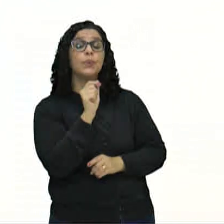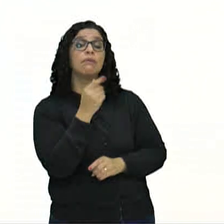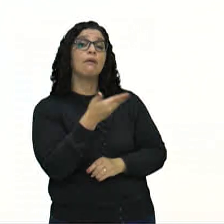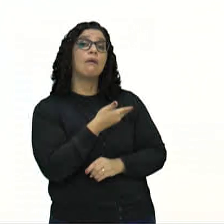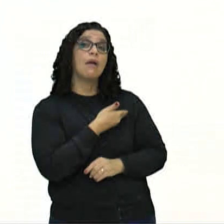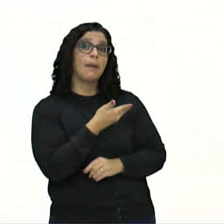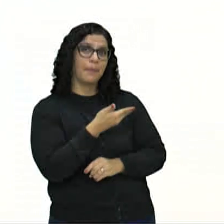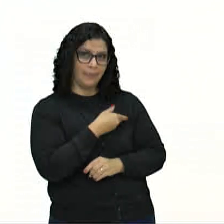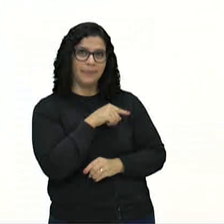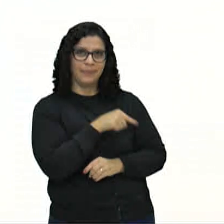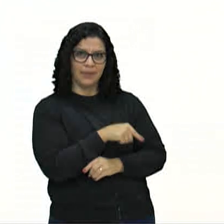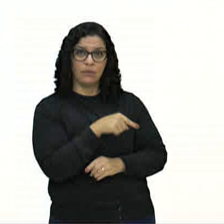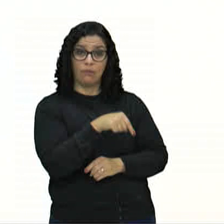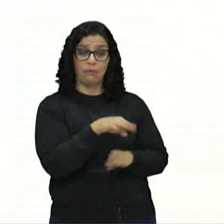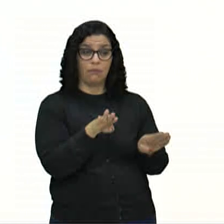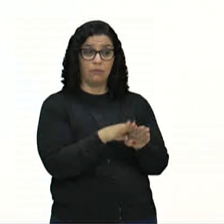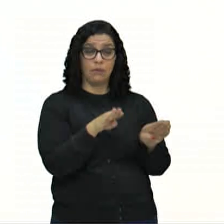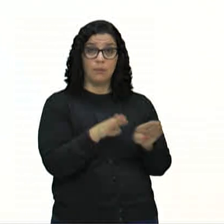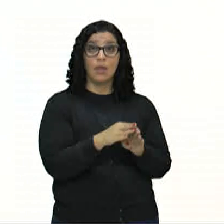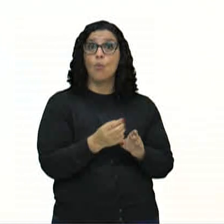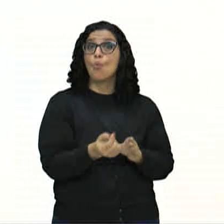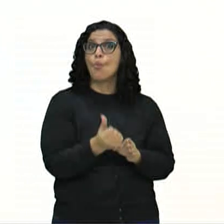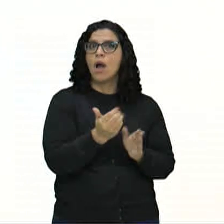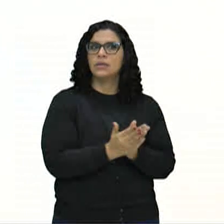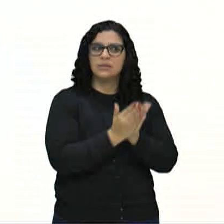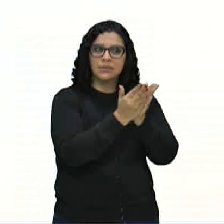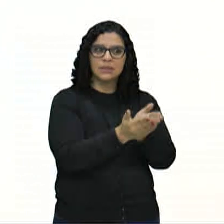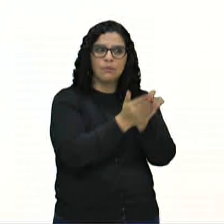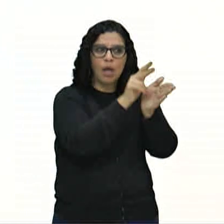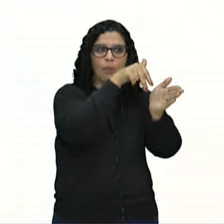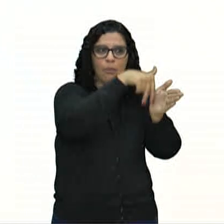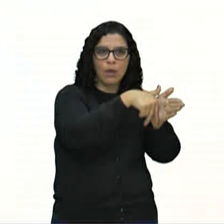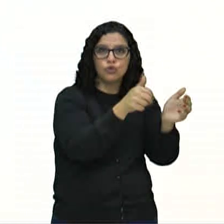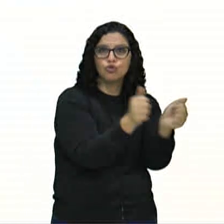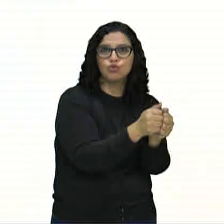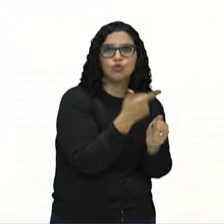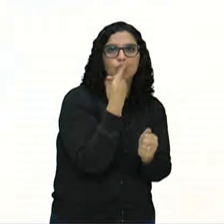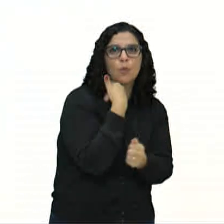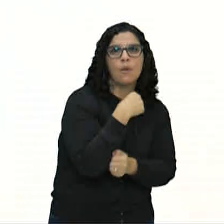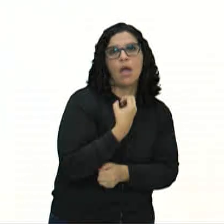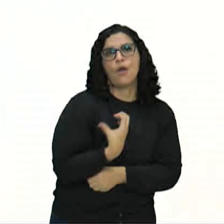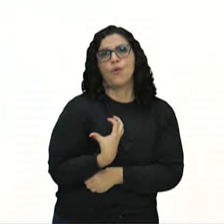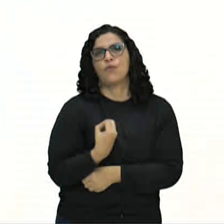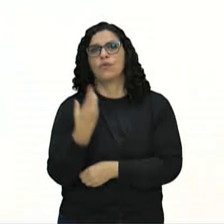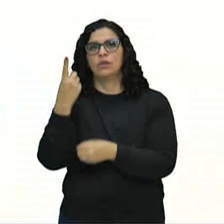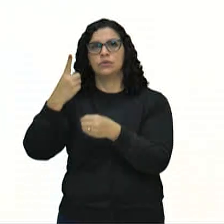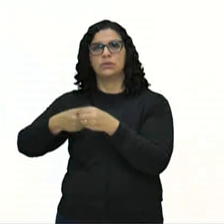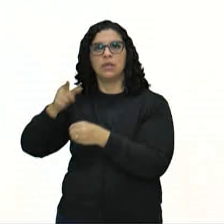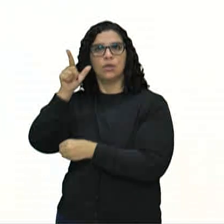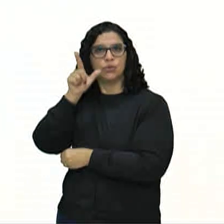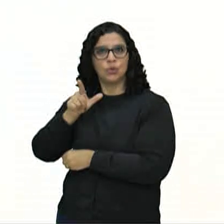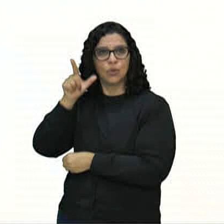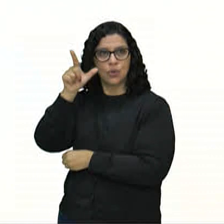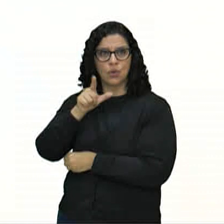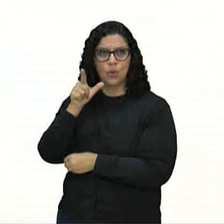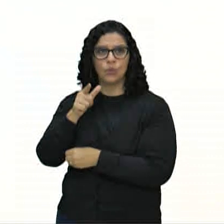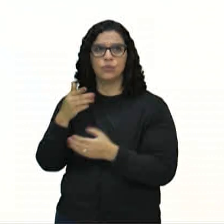quem? Um condiscípulo que estava para sair para Londres a bordo de um navio do pai.